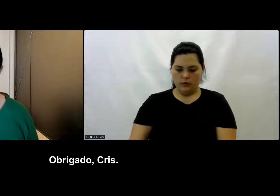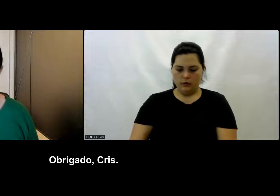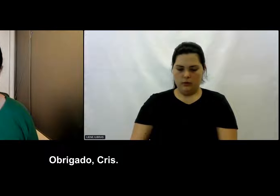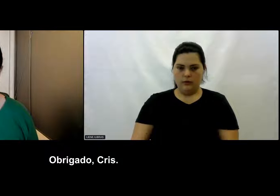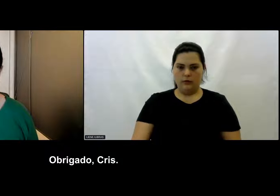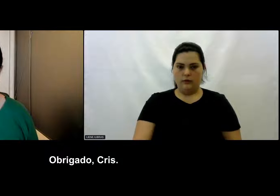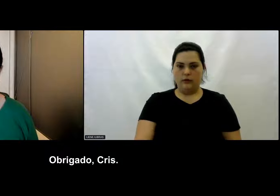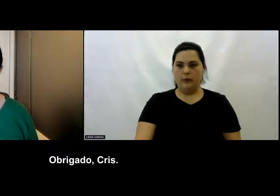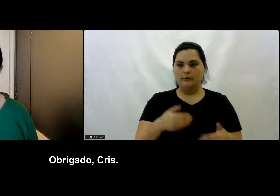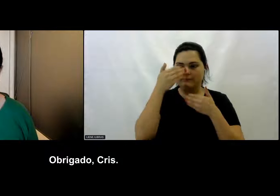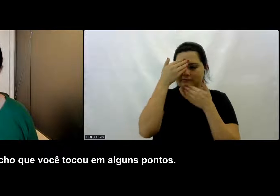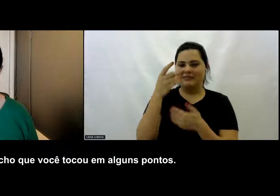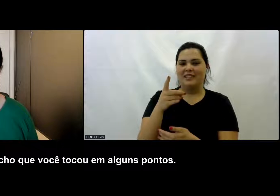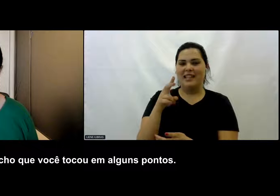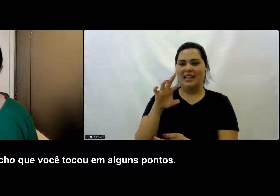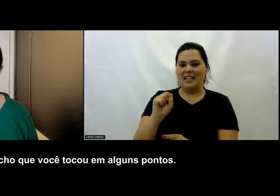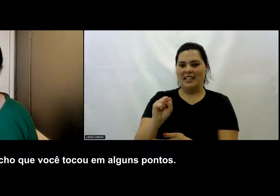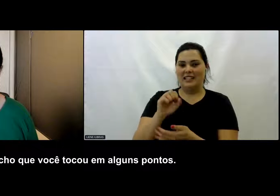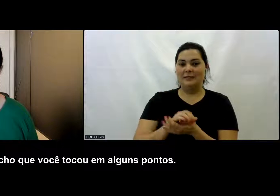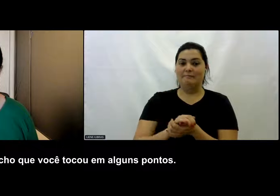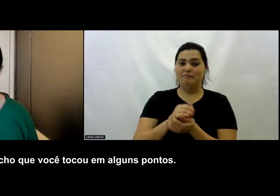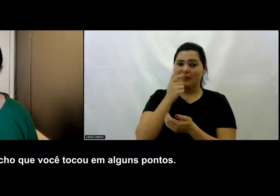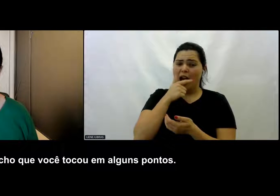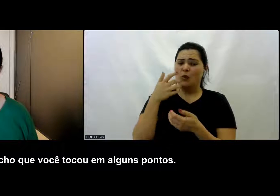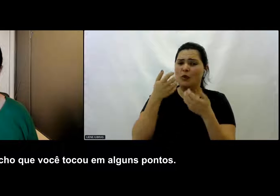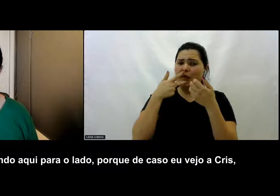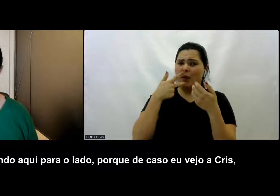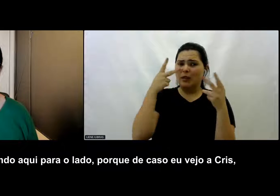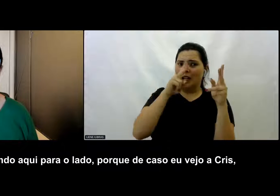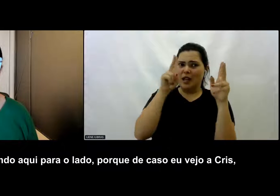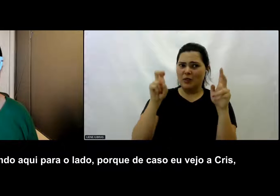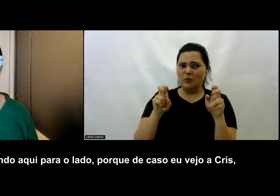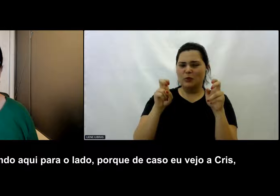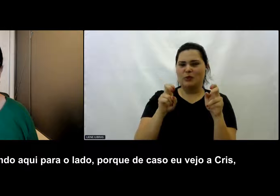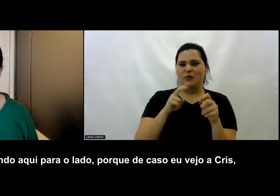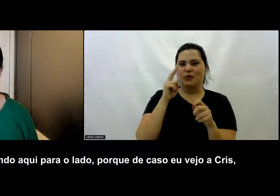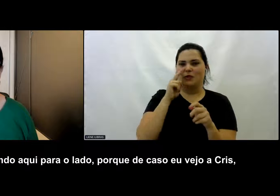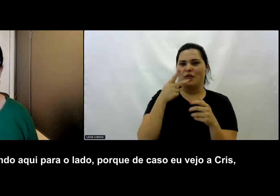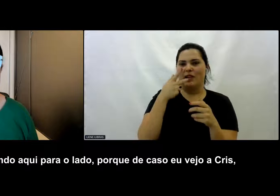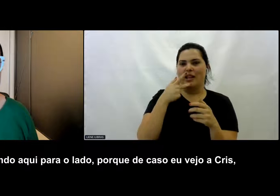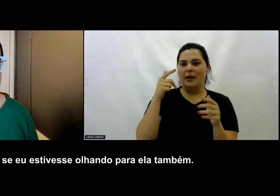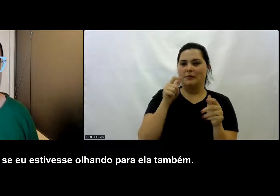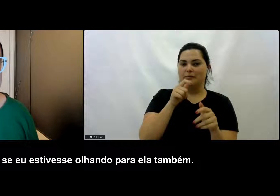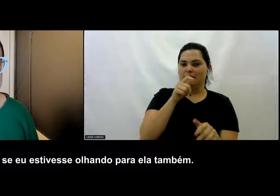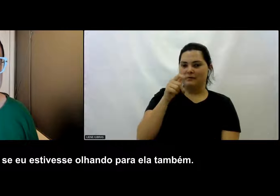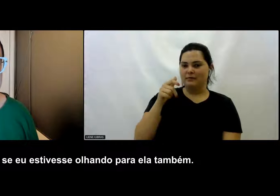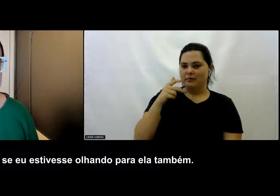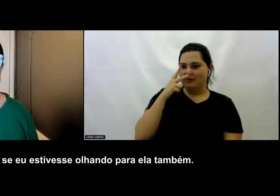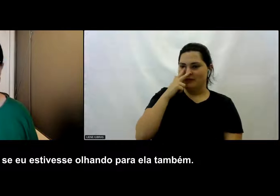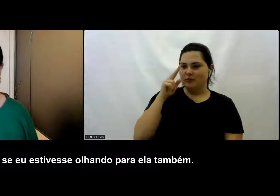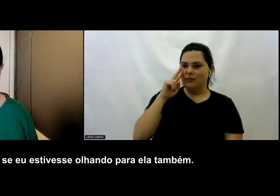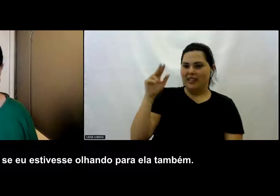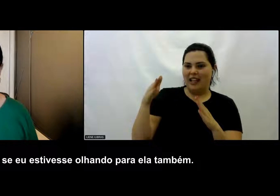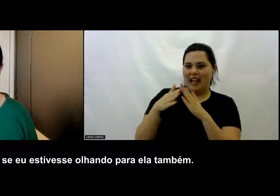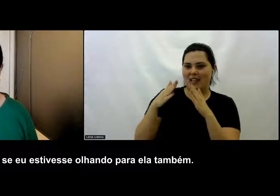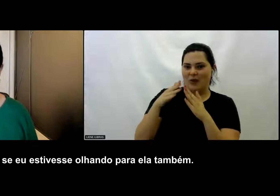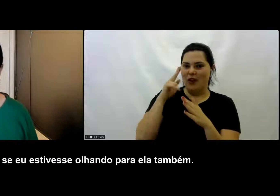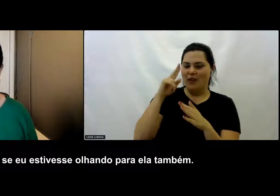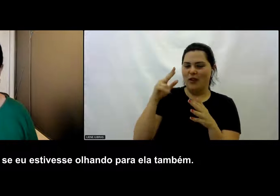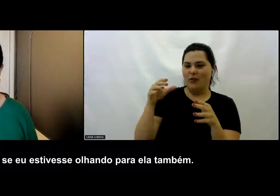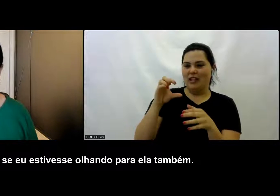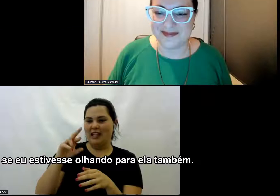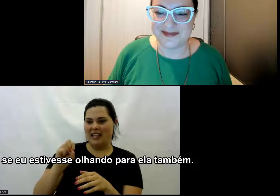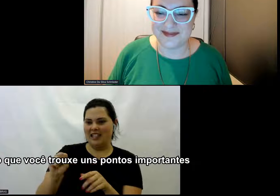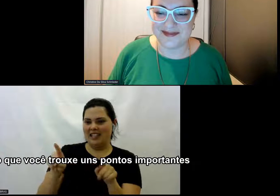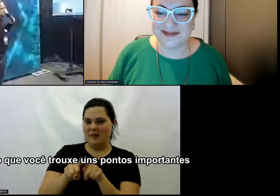Obrigado Cris Acho que você tocou N Uns pontos Eu vou estar olhando Aqui para o lado Para quem está de casa Que aí eu vejo a Cris Como se eu estivesse Olhando para